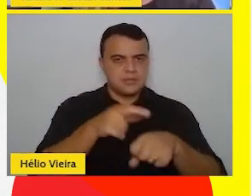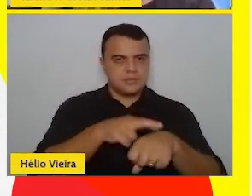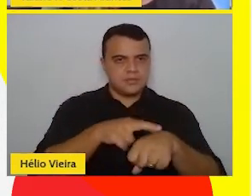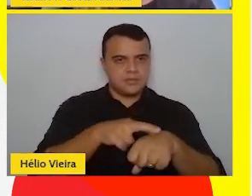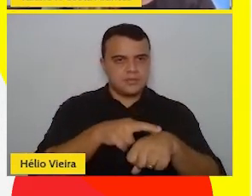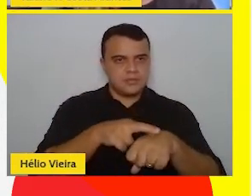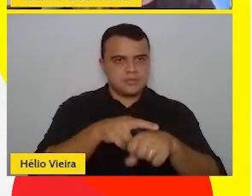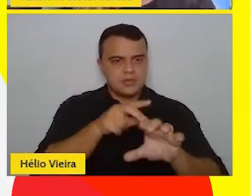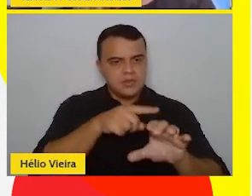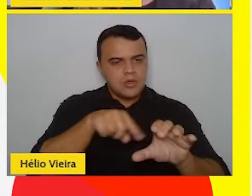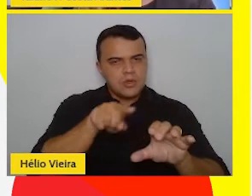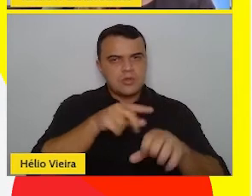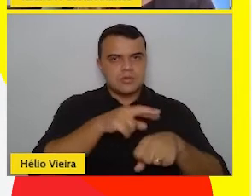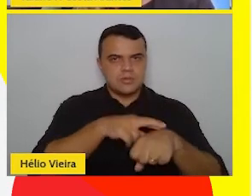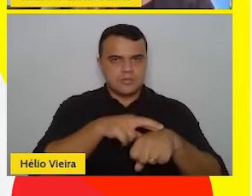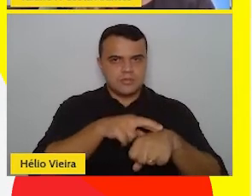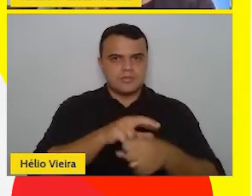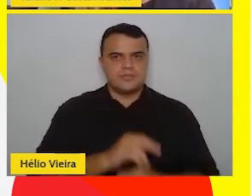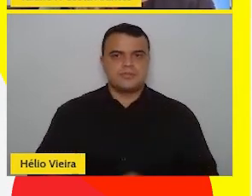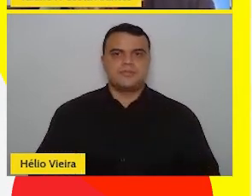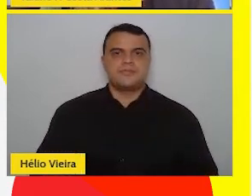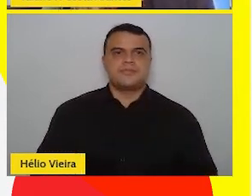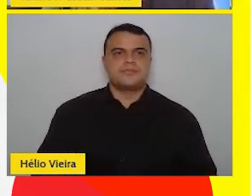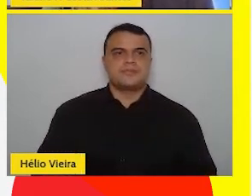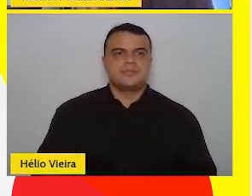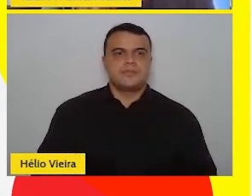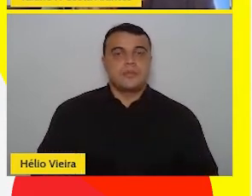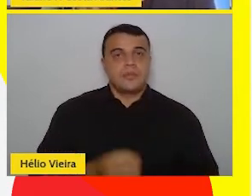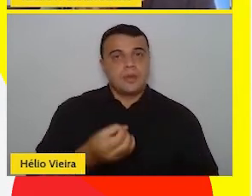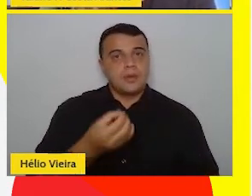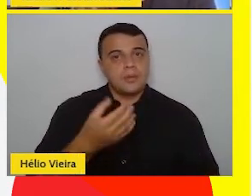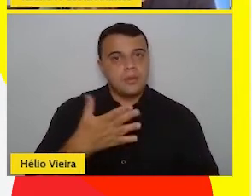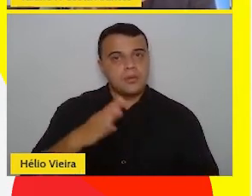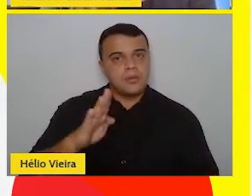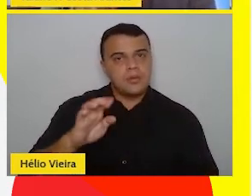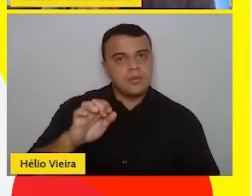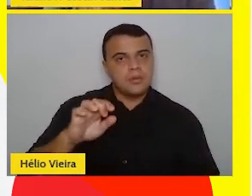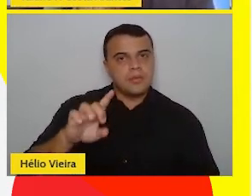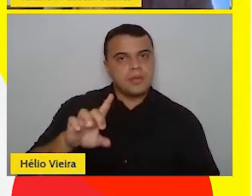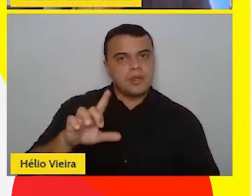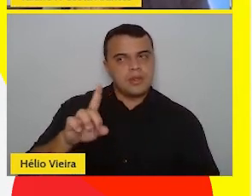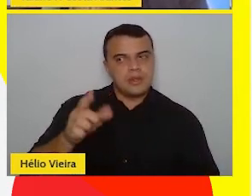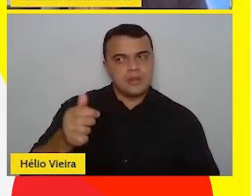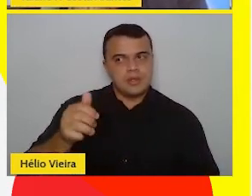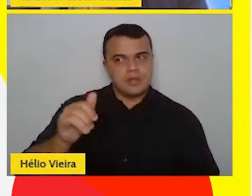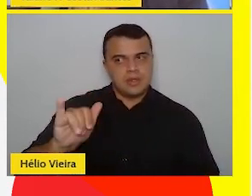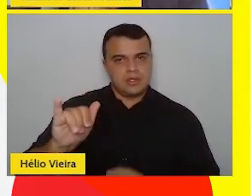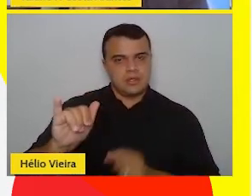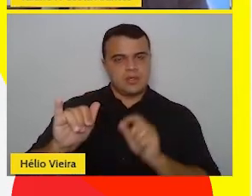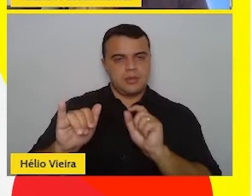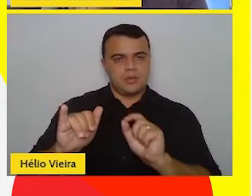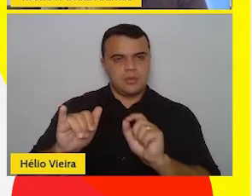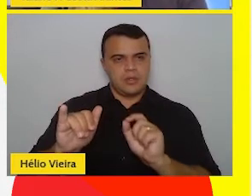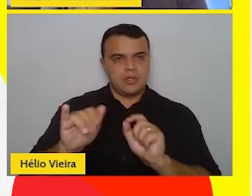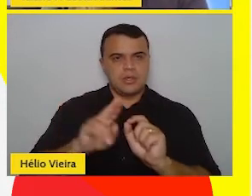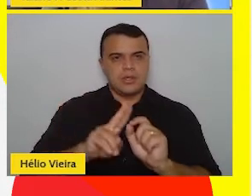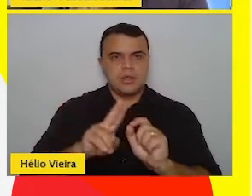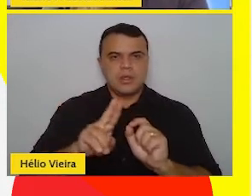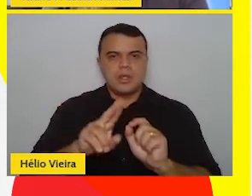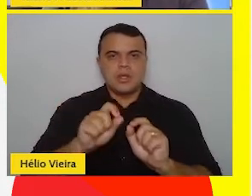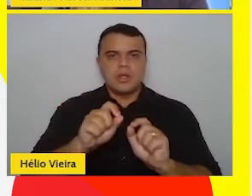um círculo mais arroxeado. Bom, Bend-Aid, ele é um nome